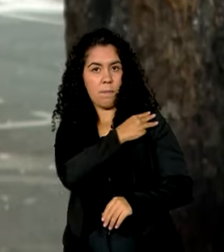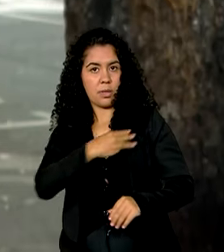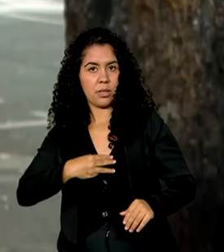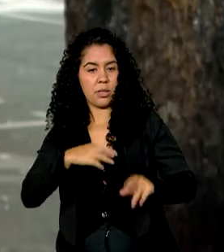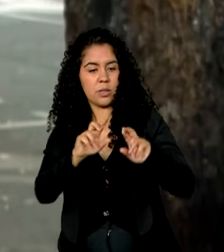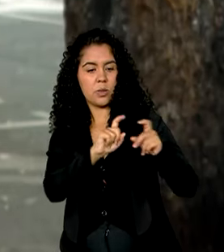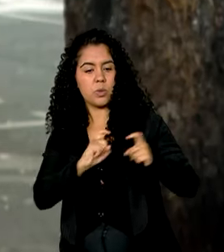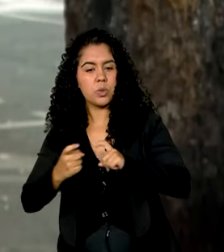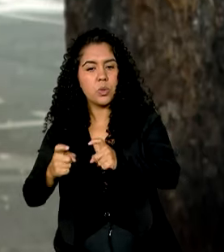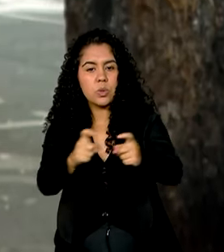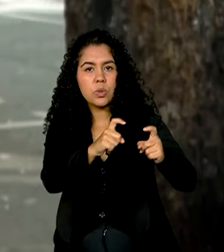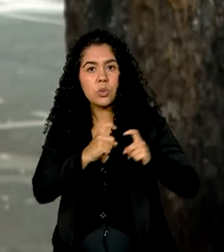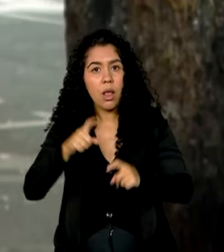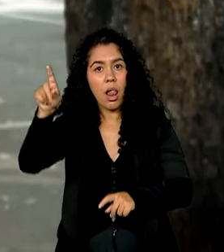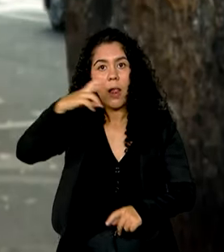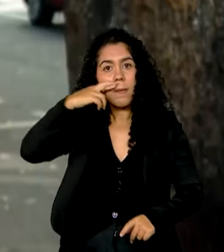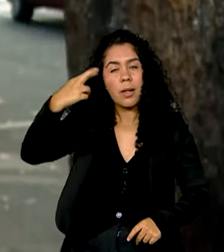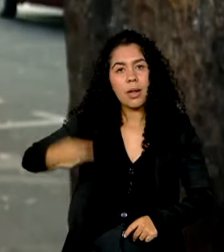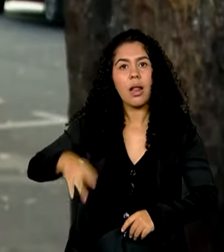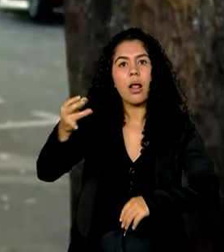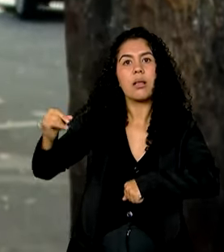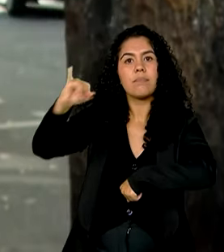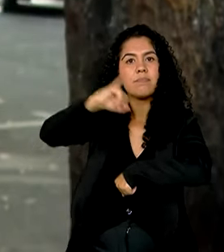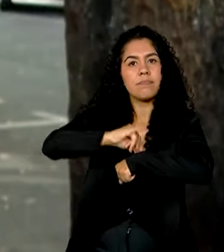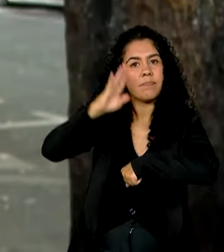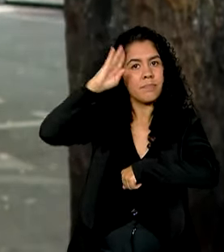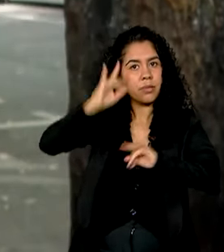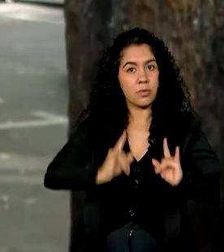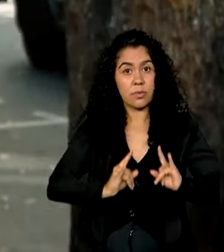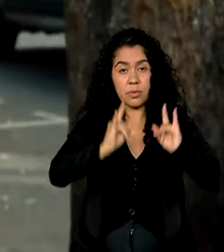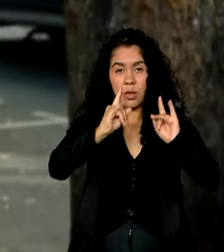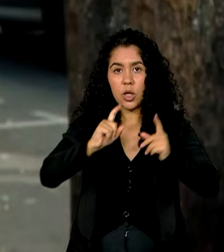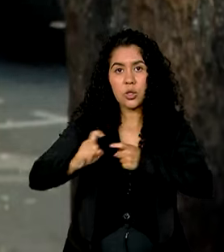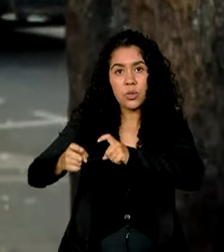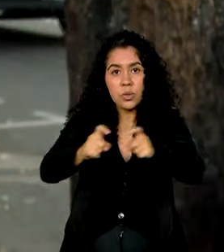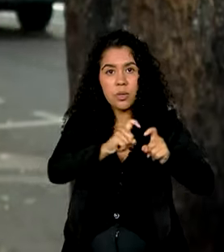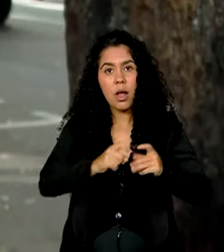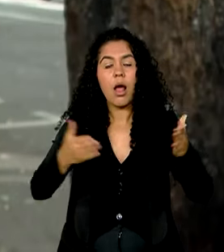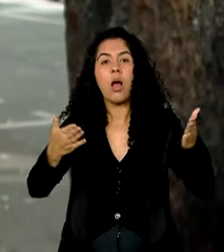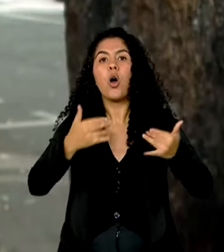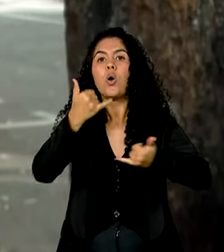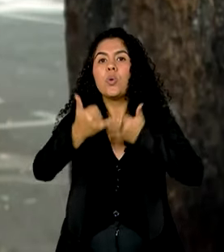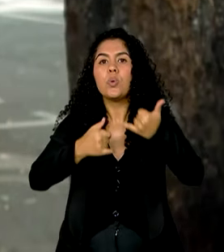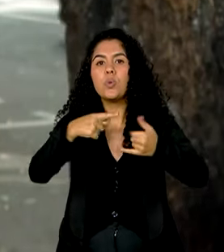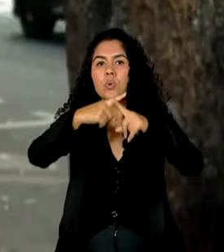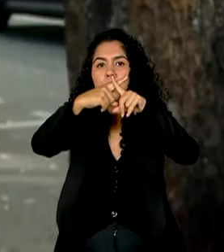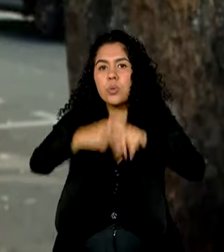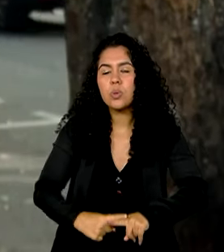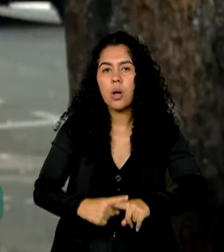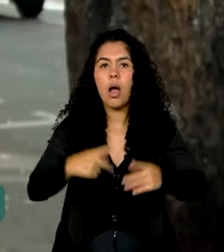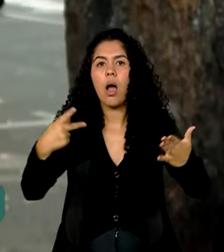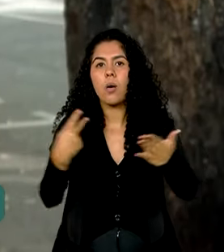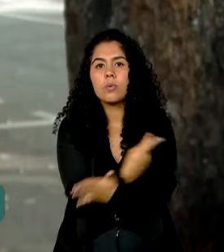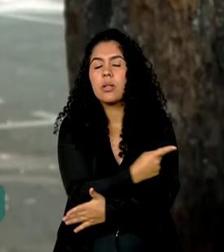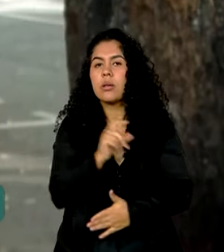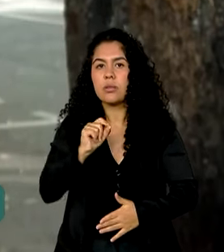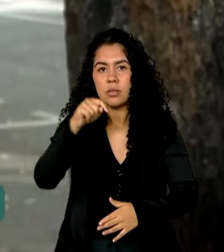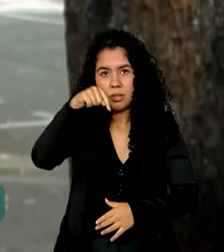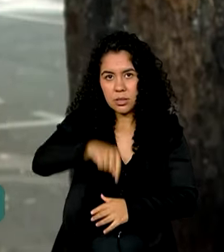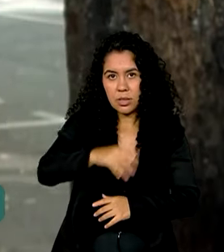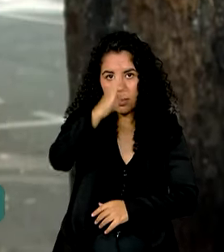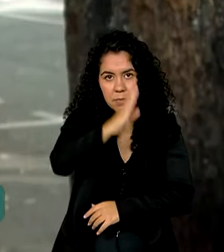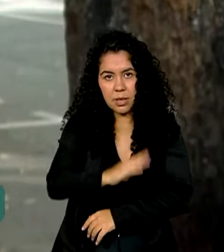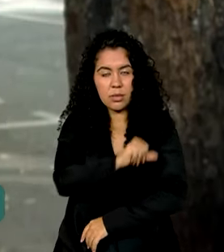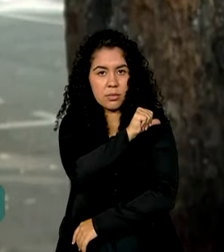em Kazan, na Rússia, que foi sede dos Jogos deste ano. Os Jogos dos BRICS acontecem anualmente no país que ocupa a